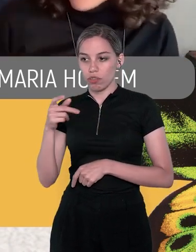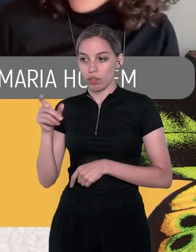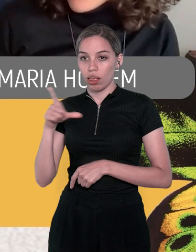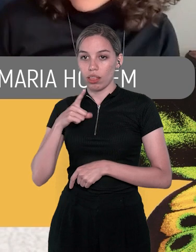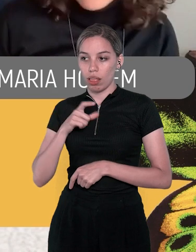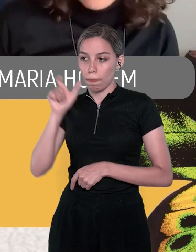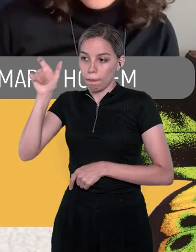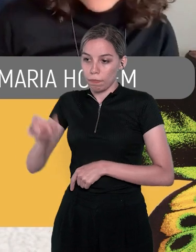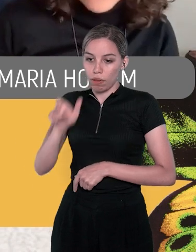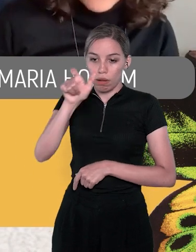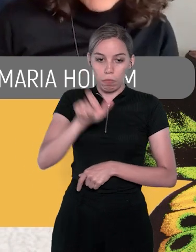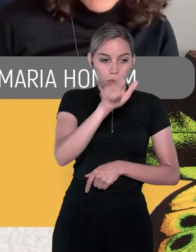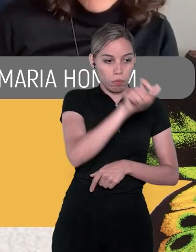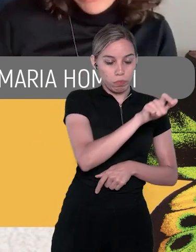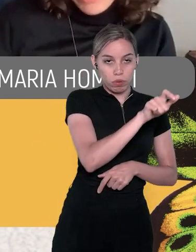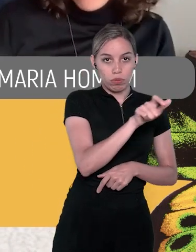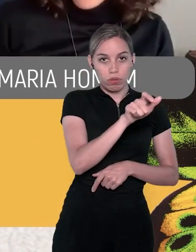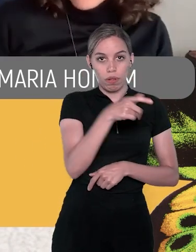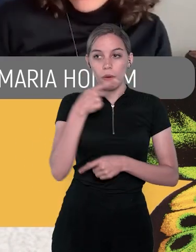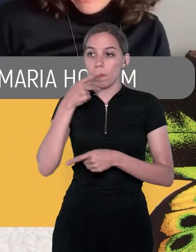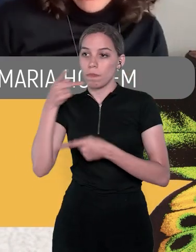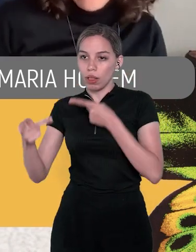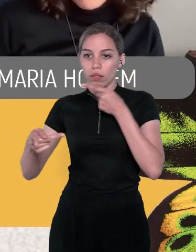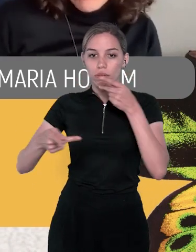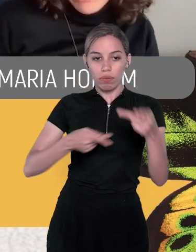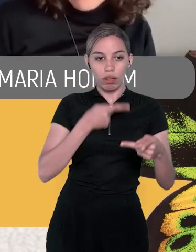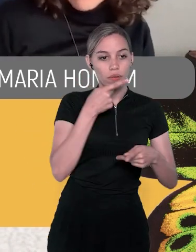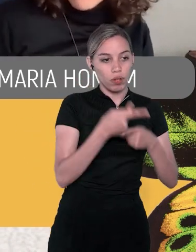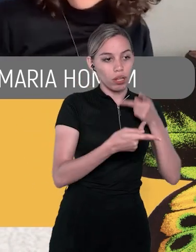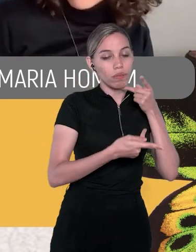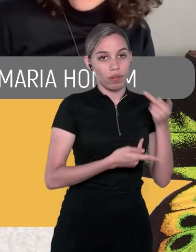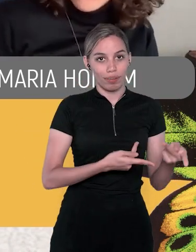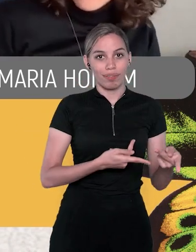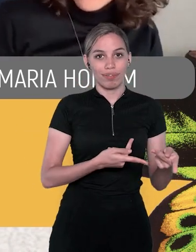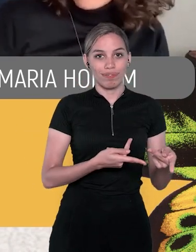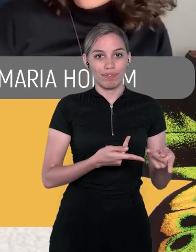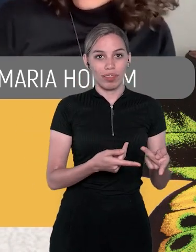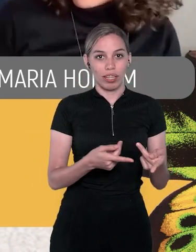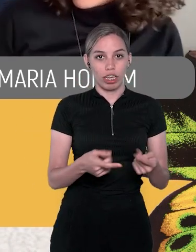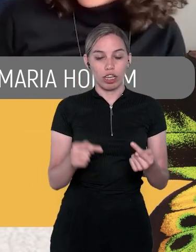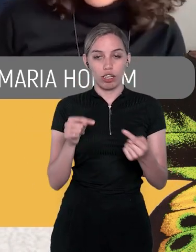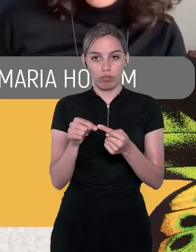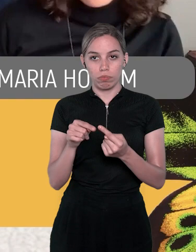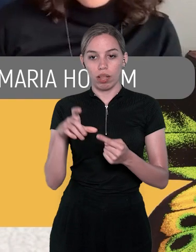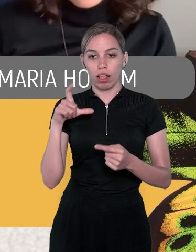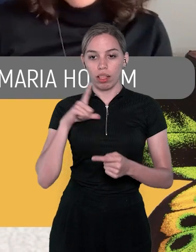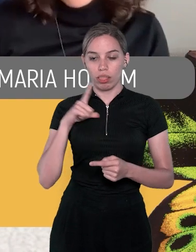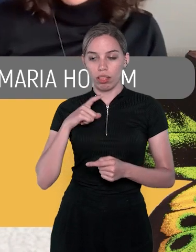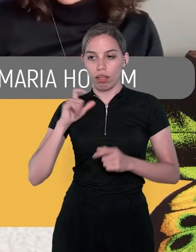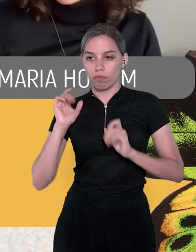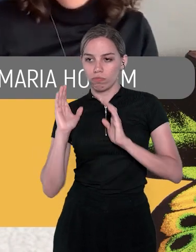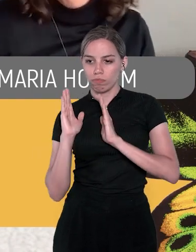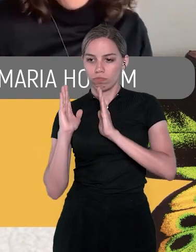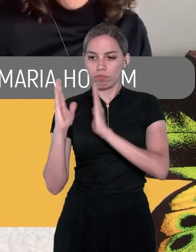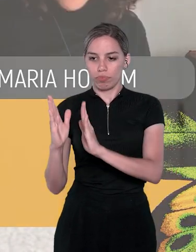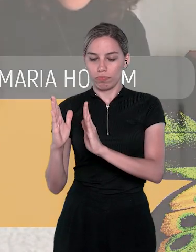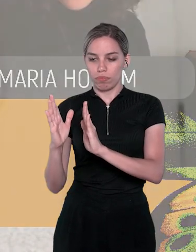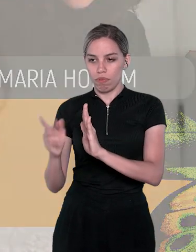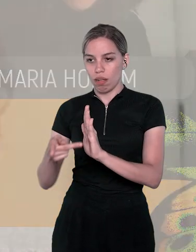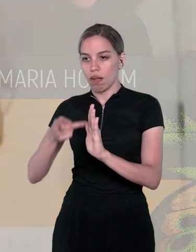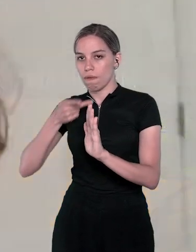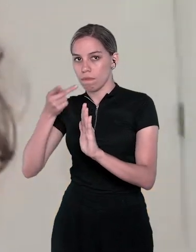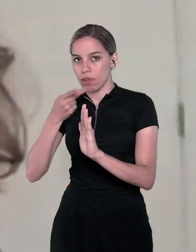várias vozes, ele tem personagens, claro, clássicos, e ele vai fazendo marcação espacial,